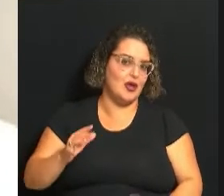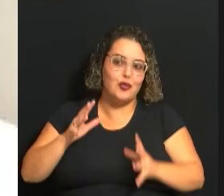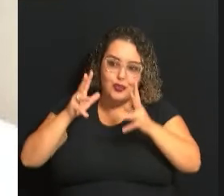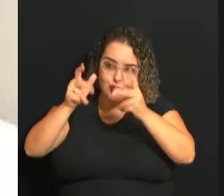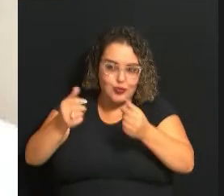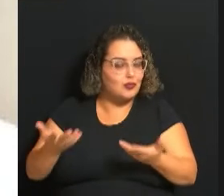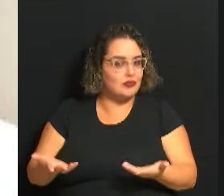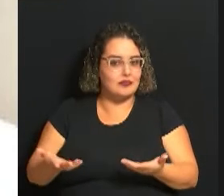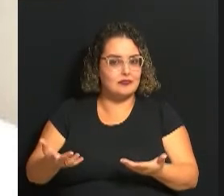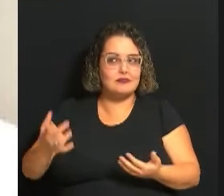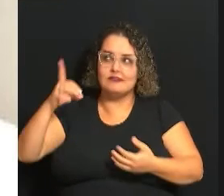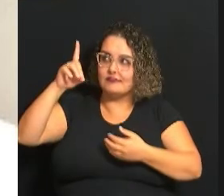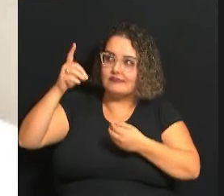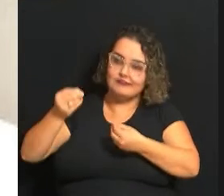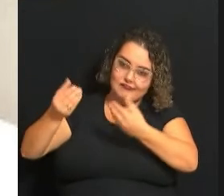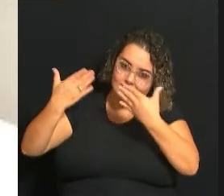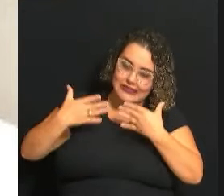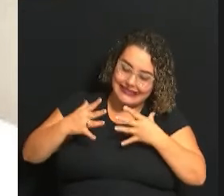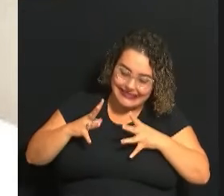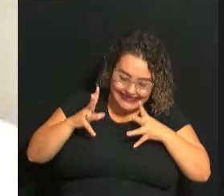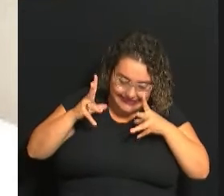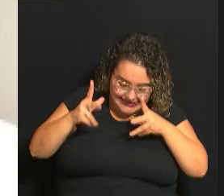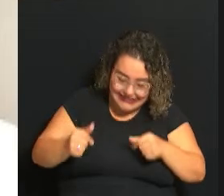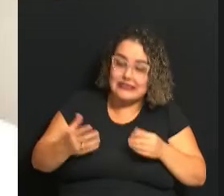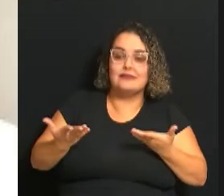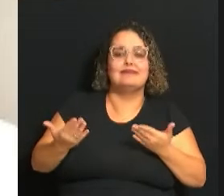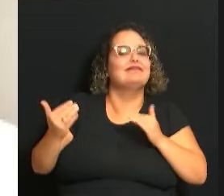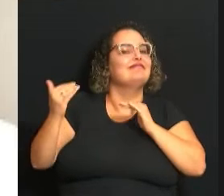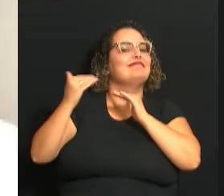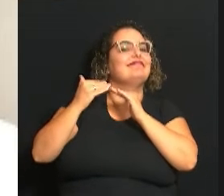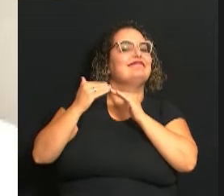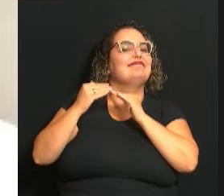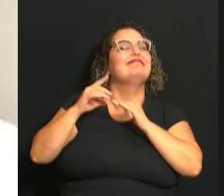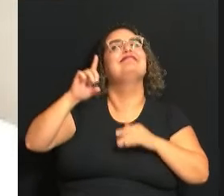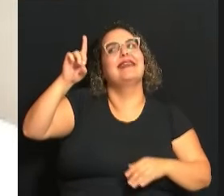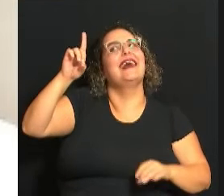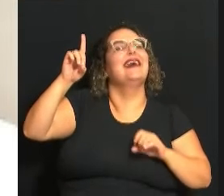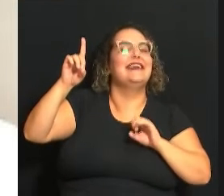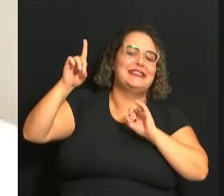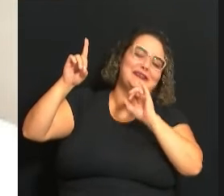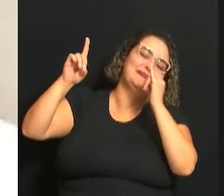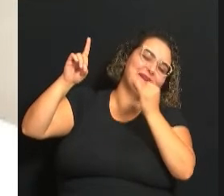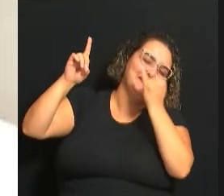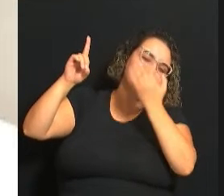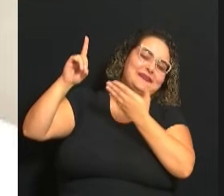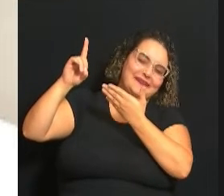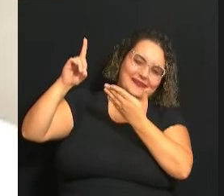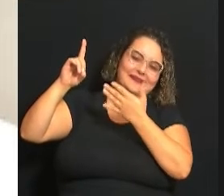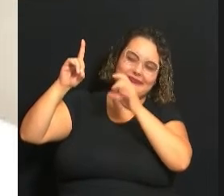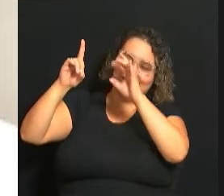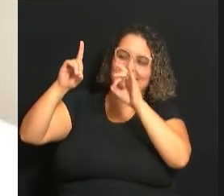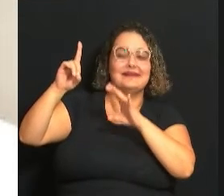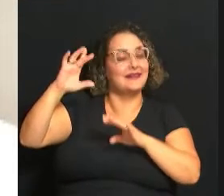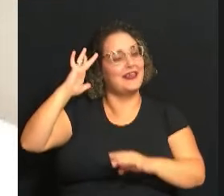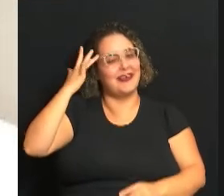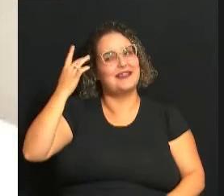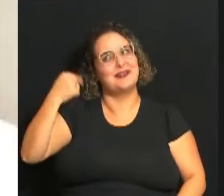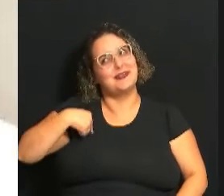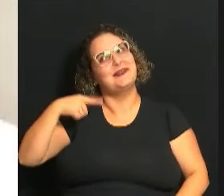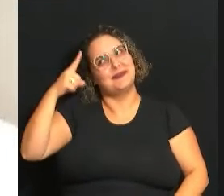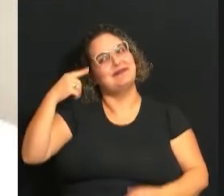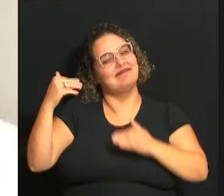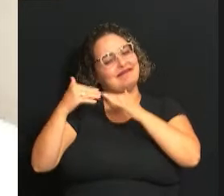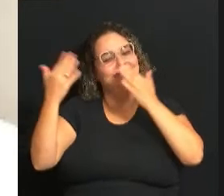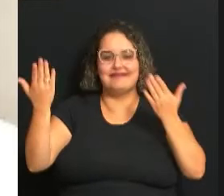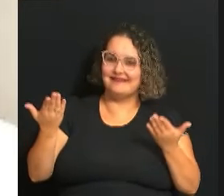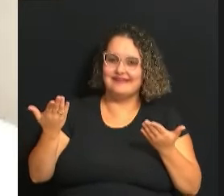ele me deixasse íntegra. E é combinado comigo, ele é um cara muito especial, acho que eu também sou para ele. Então,